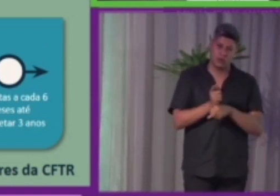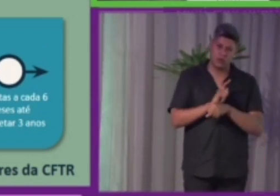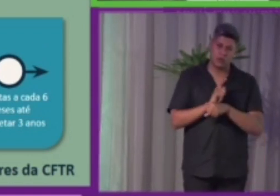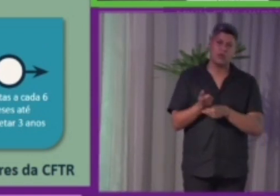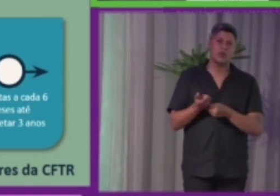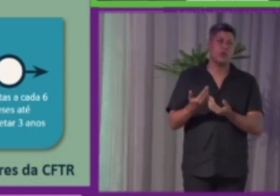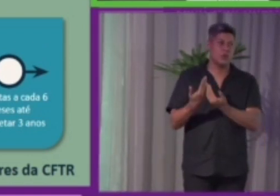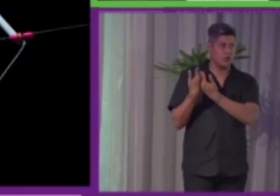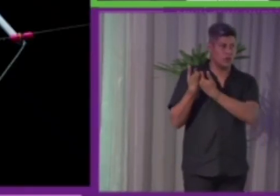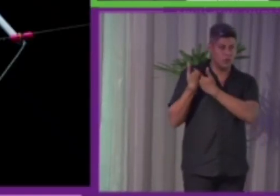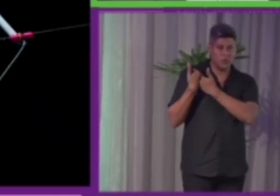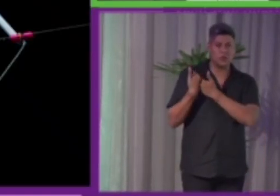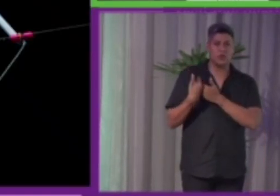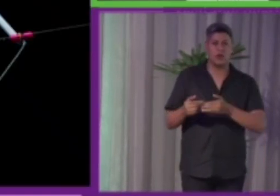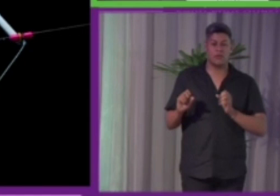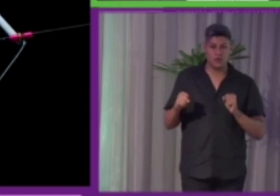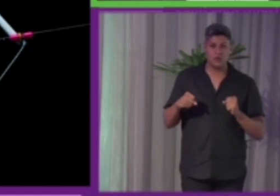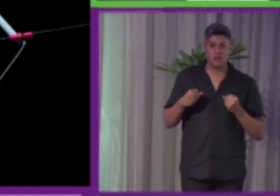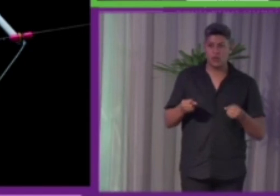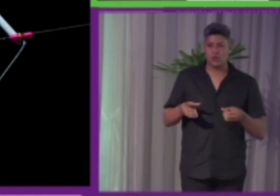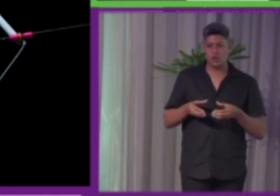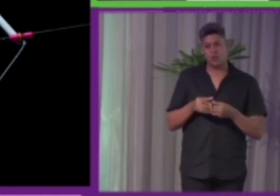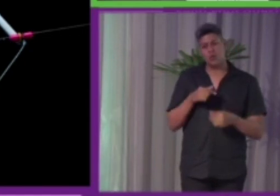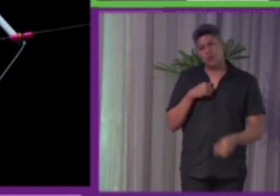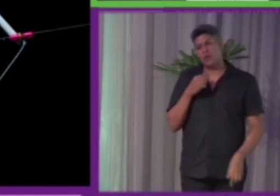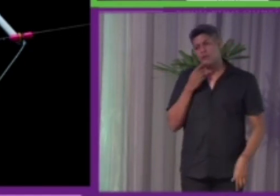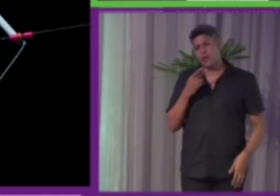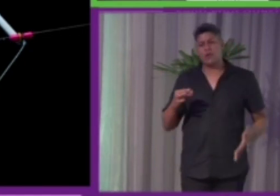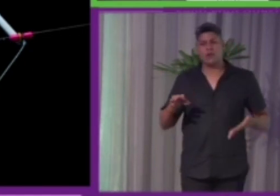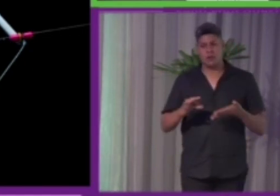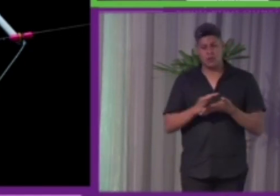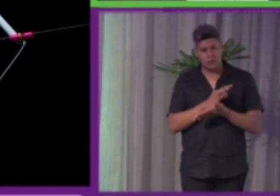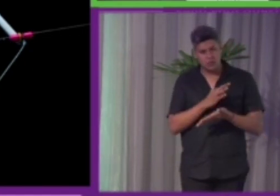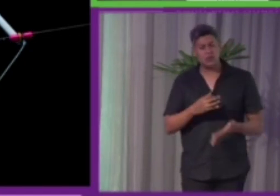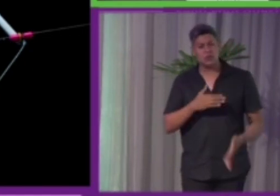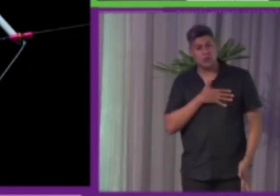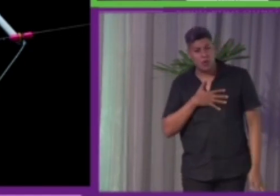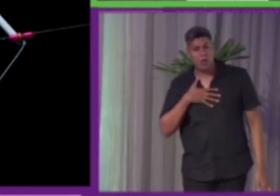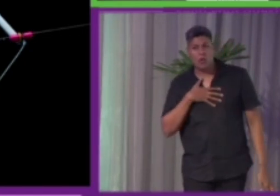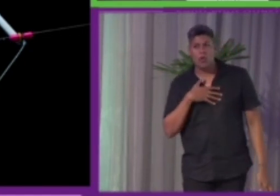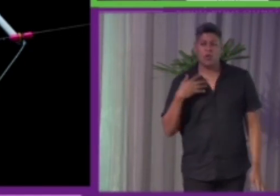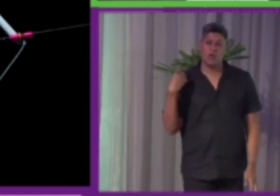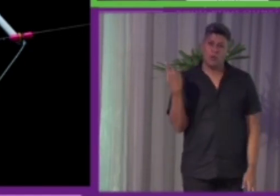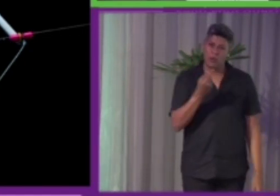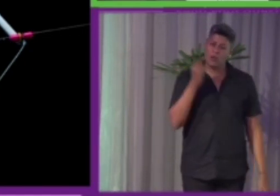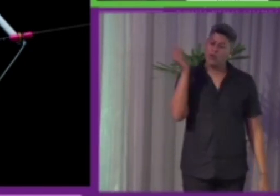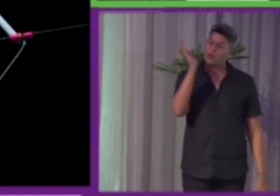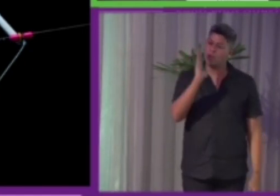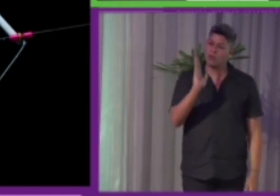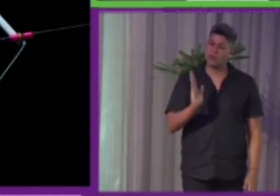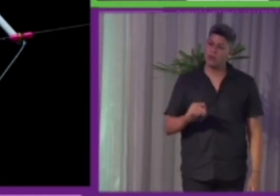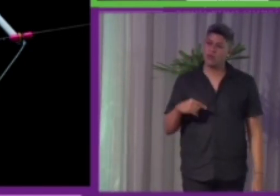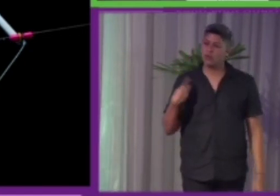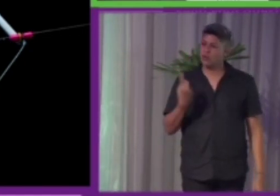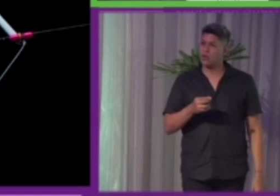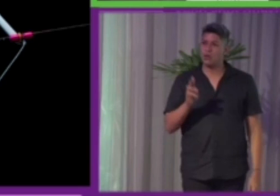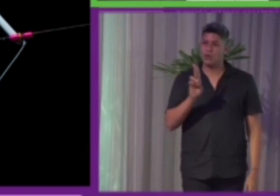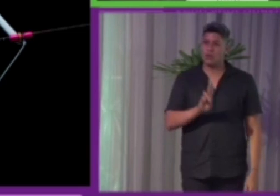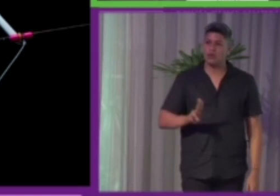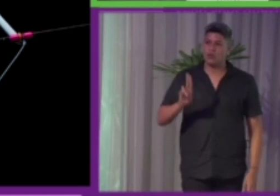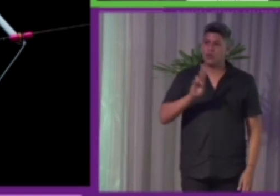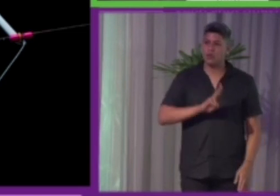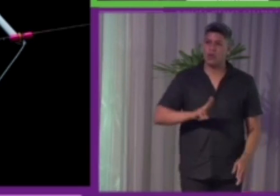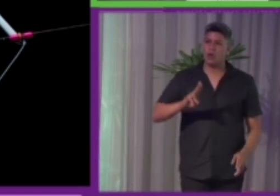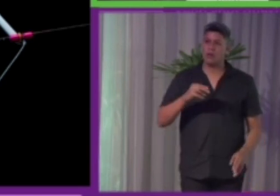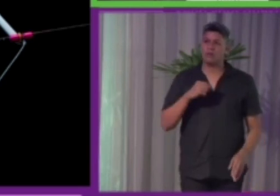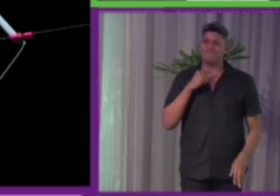esforço coletivo. Eu considero que esse registro é um motivo de orgulho para nós brasileiros. Nós não usamos nenhum tipo de